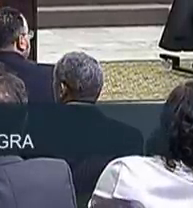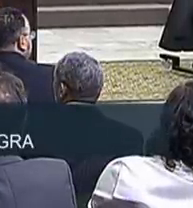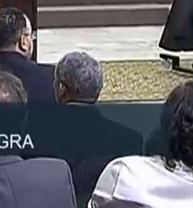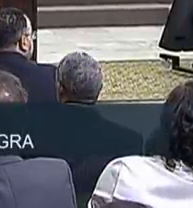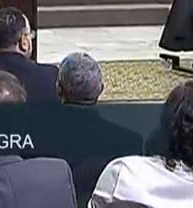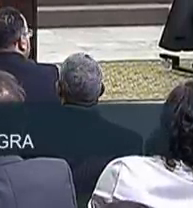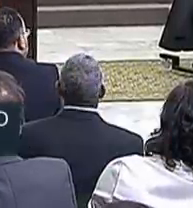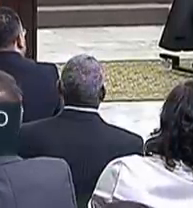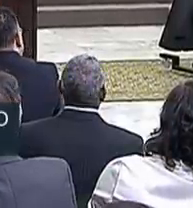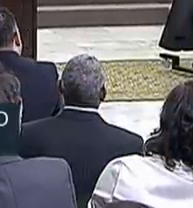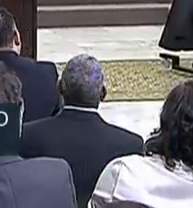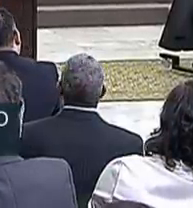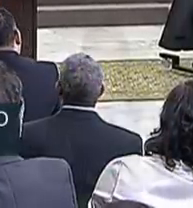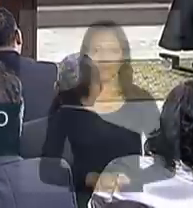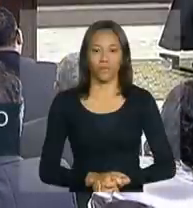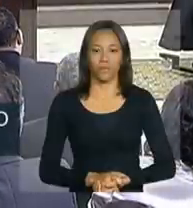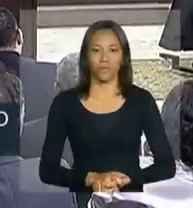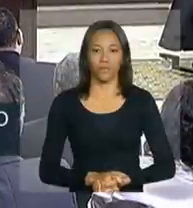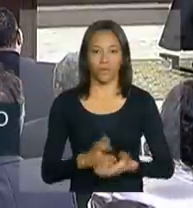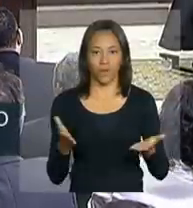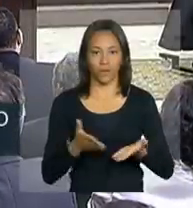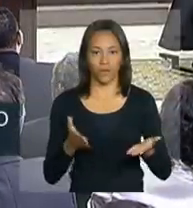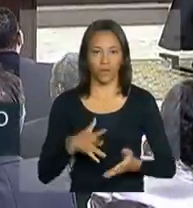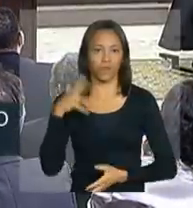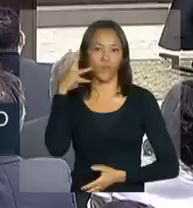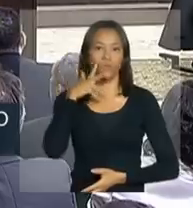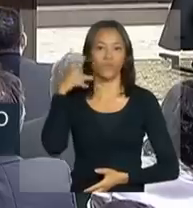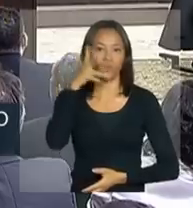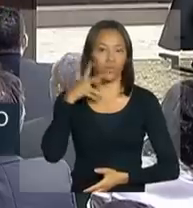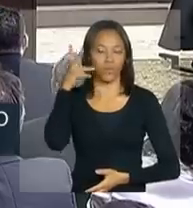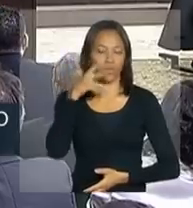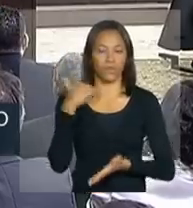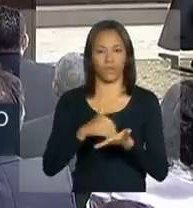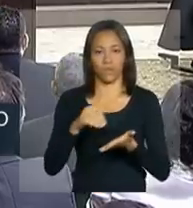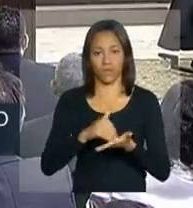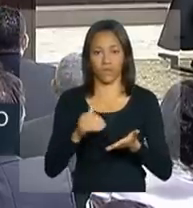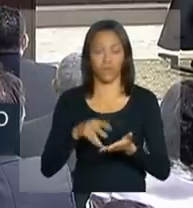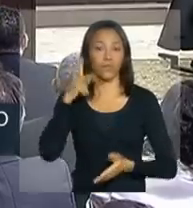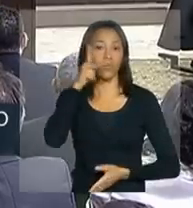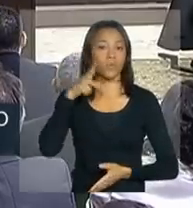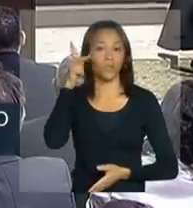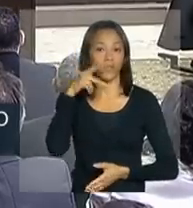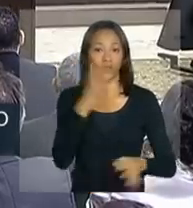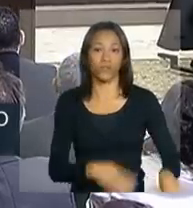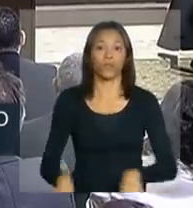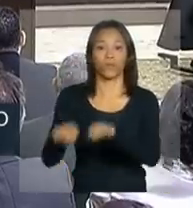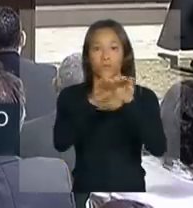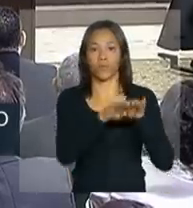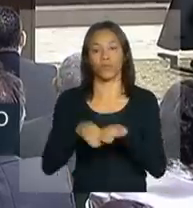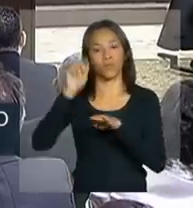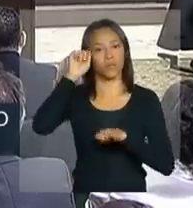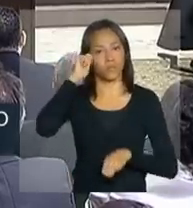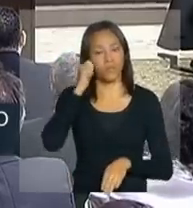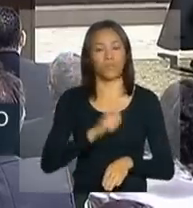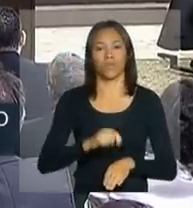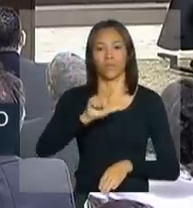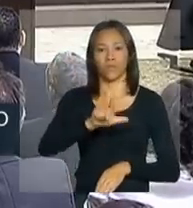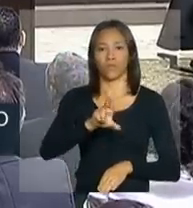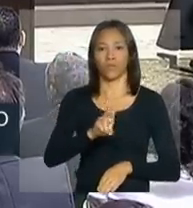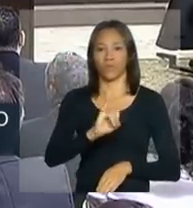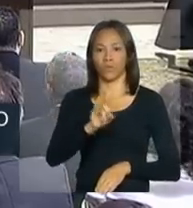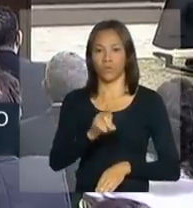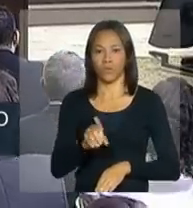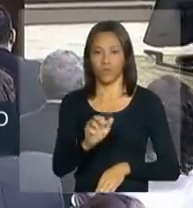ouviremos a seguir as palavras da ministra chefe da secretaria de políticas de promoção da Igualdade racial Luisa